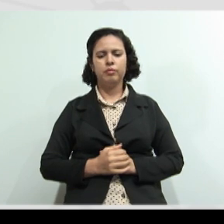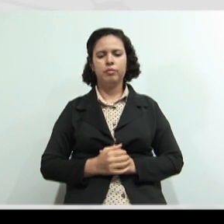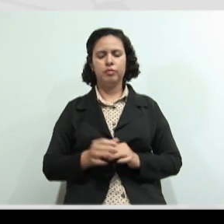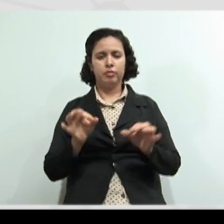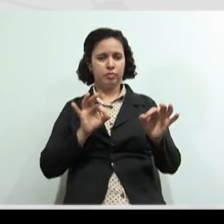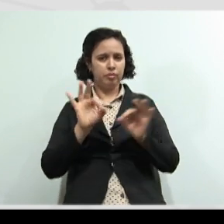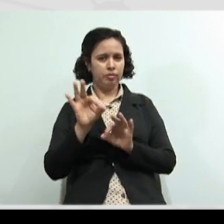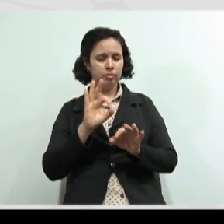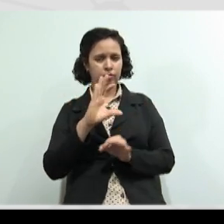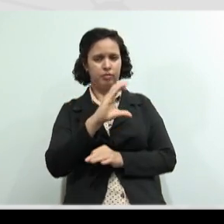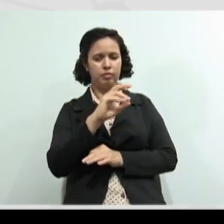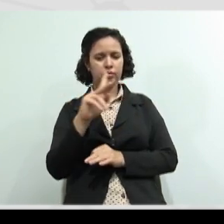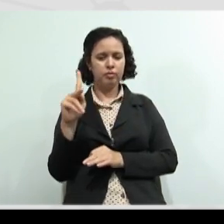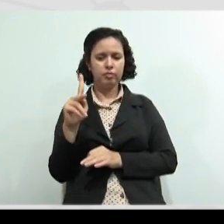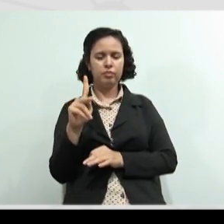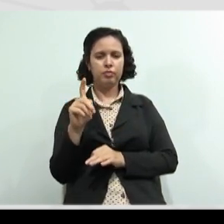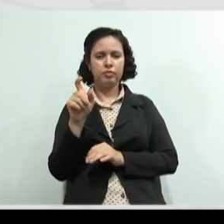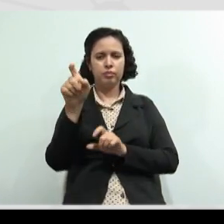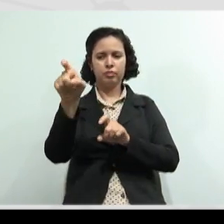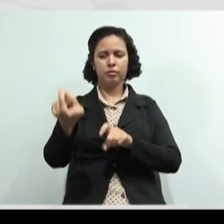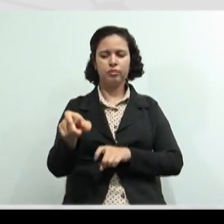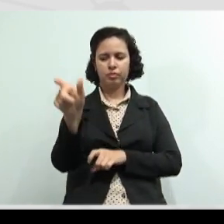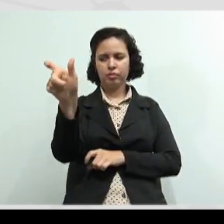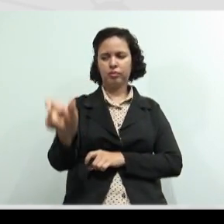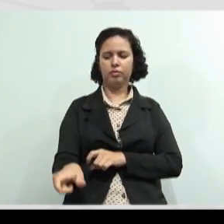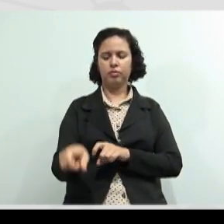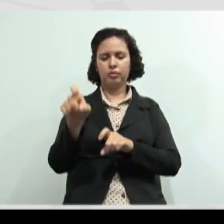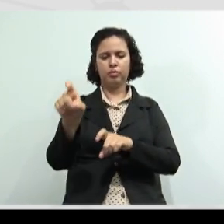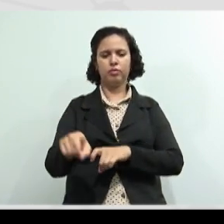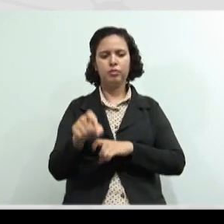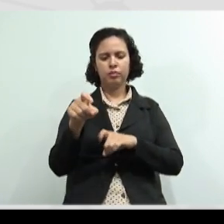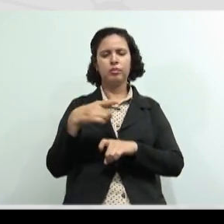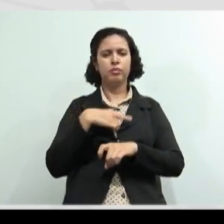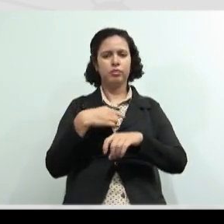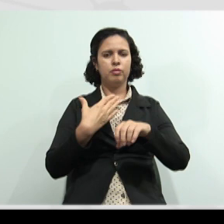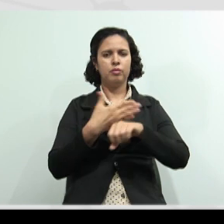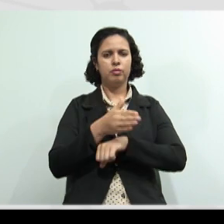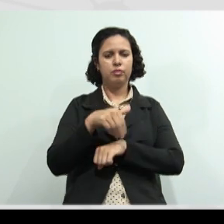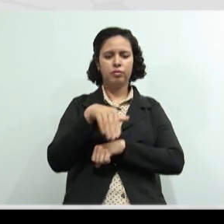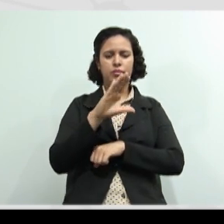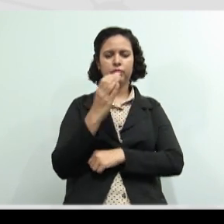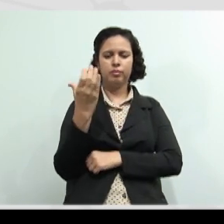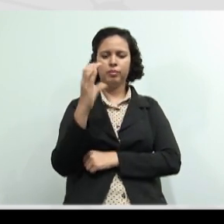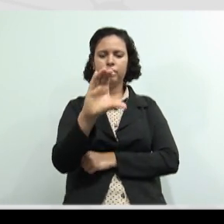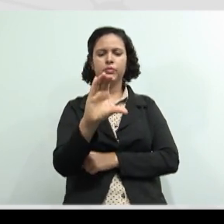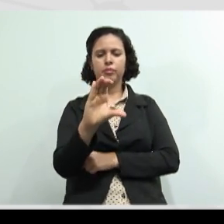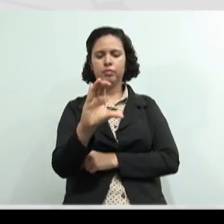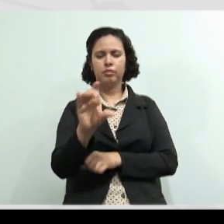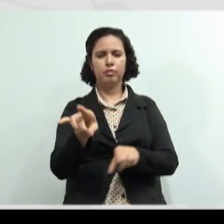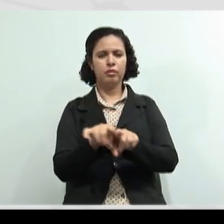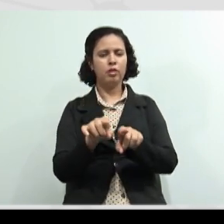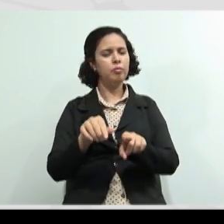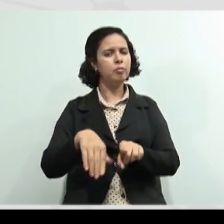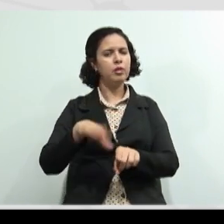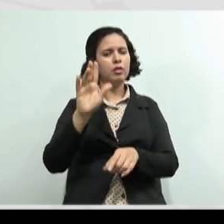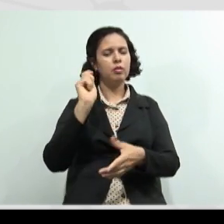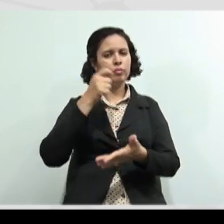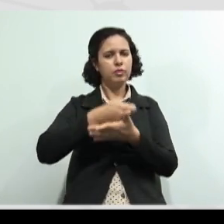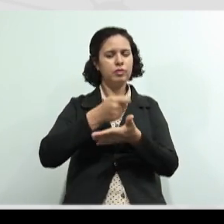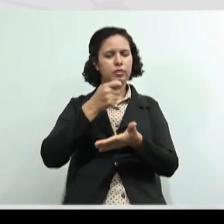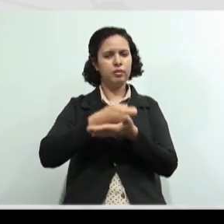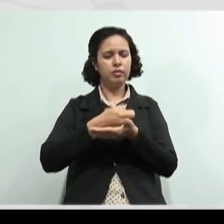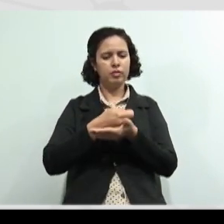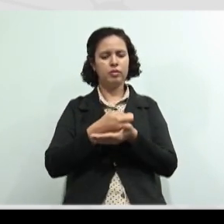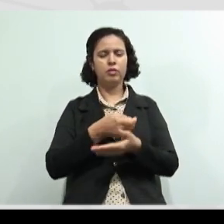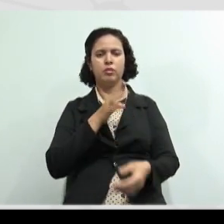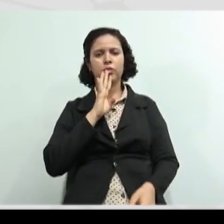em cooperativas, os agricultores têm acesso a mais créditos e melhores condições de pagamento, além de acesso a